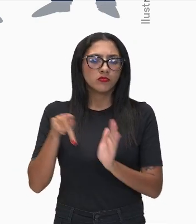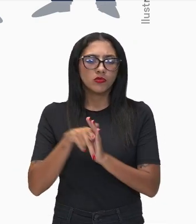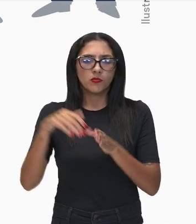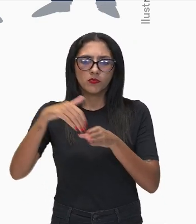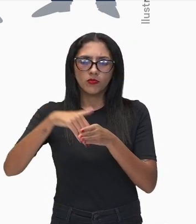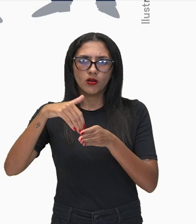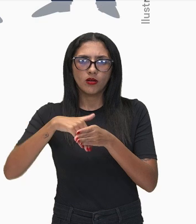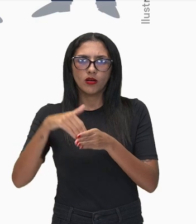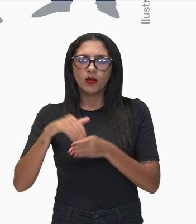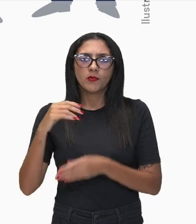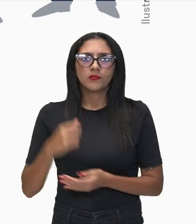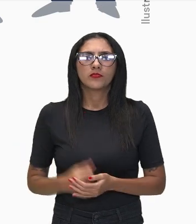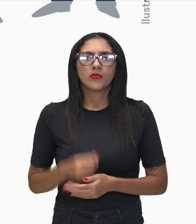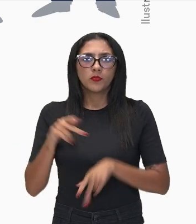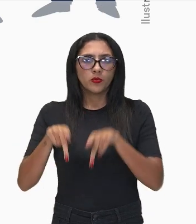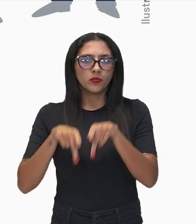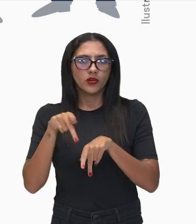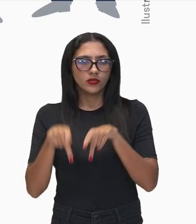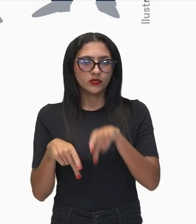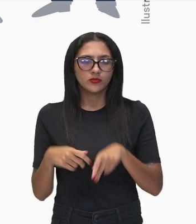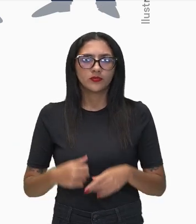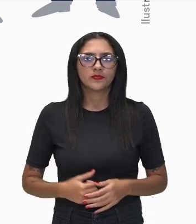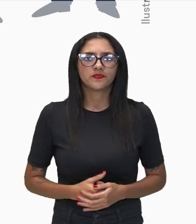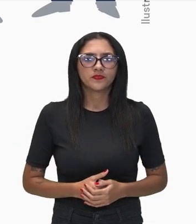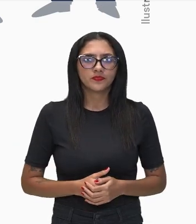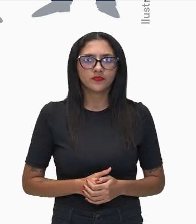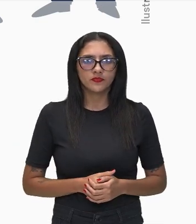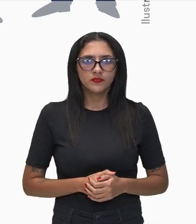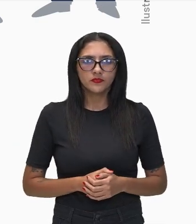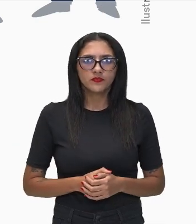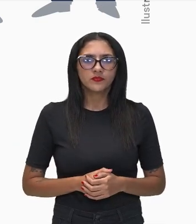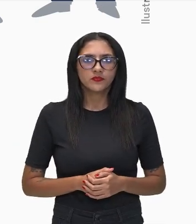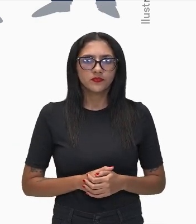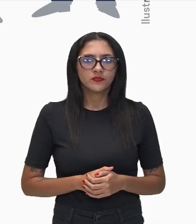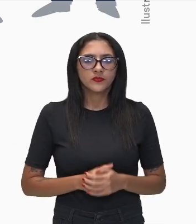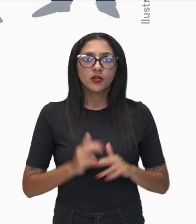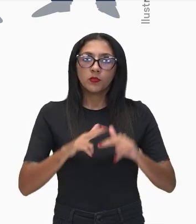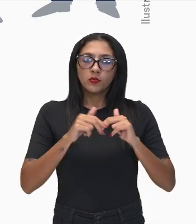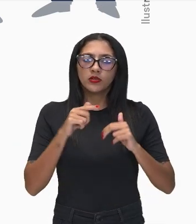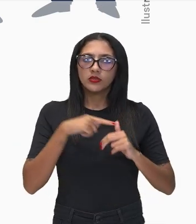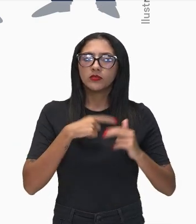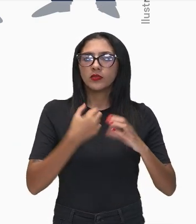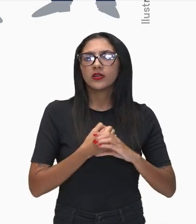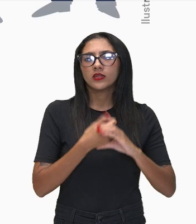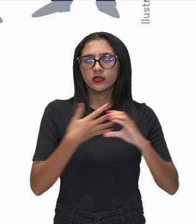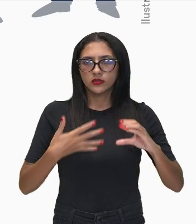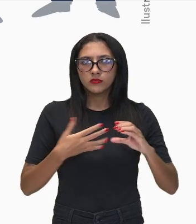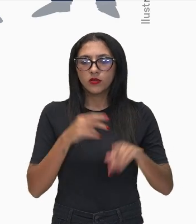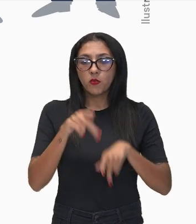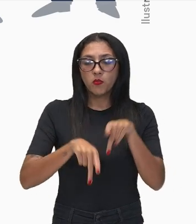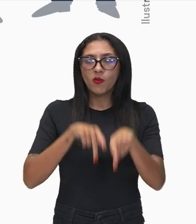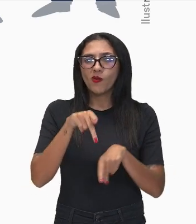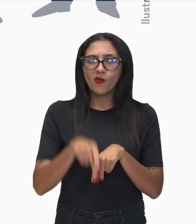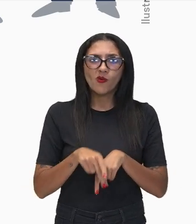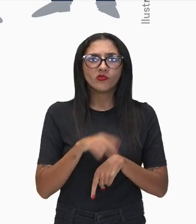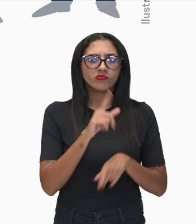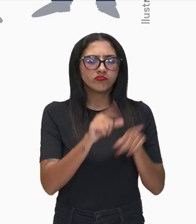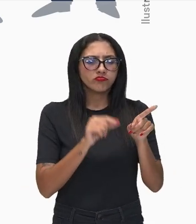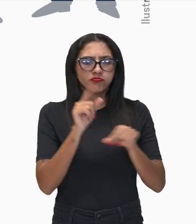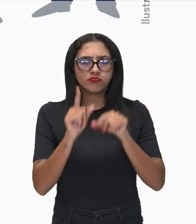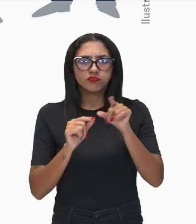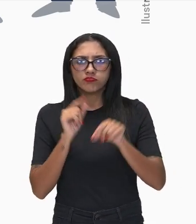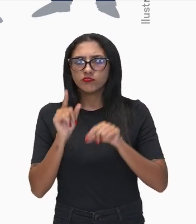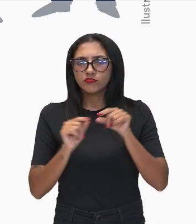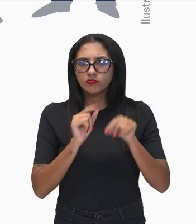Então, no presidencialismo, nós temos, né, essa característica. O povo escolhe separadamente seus